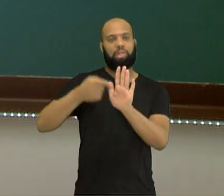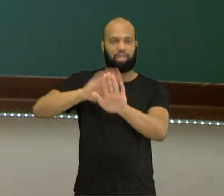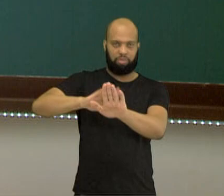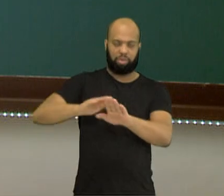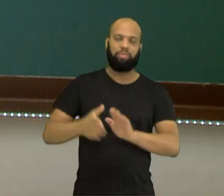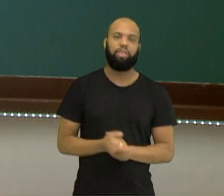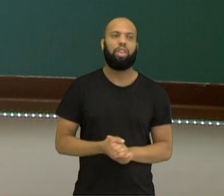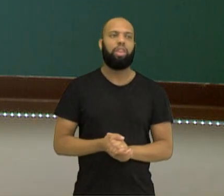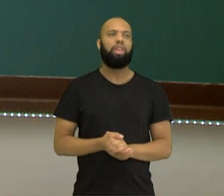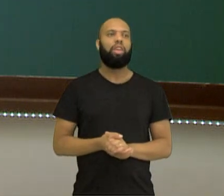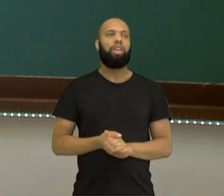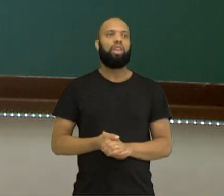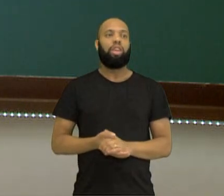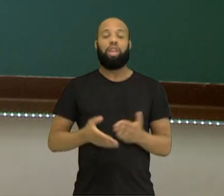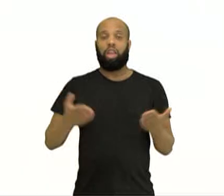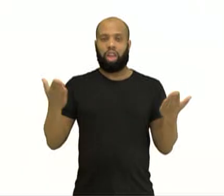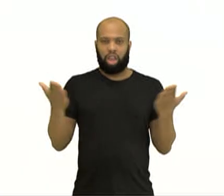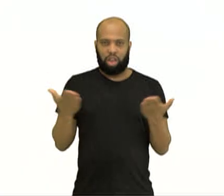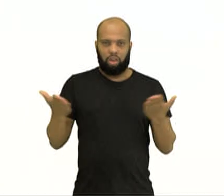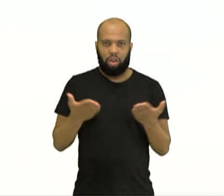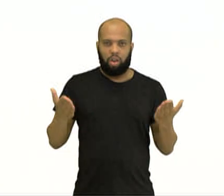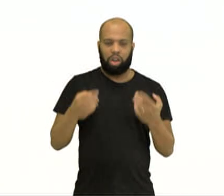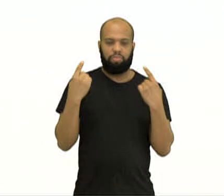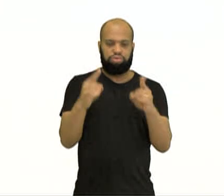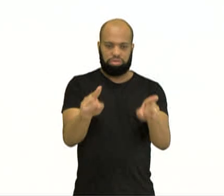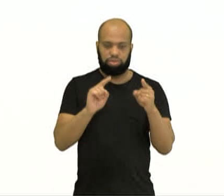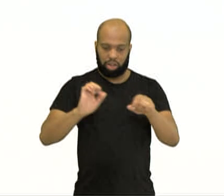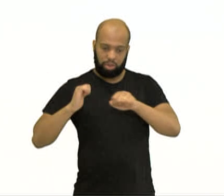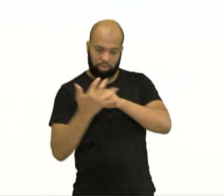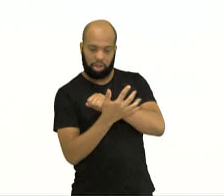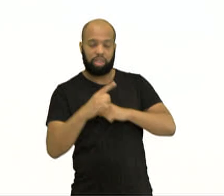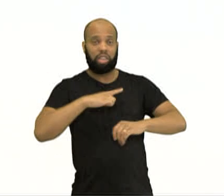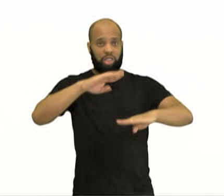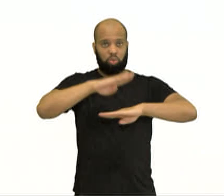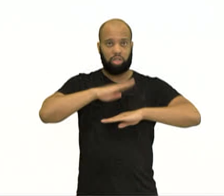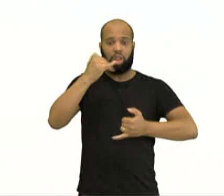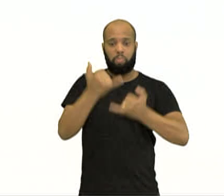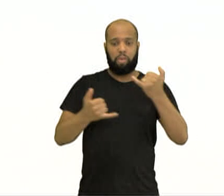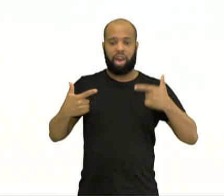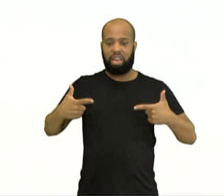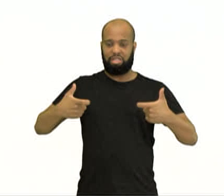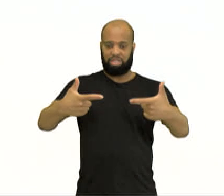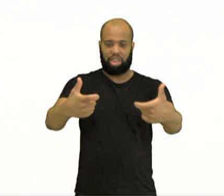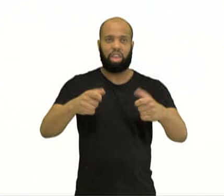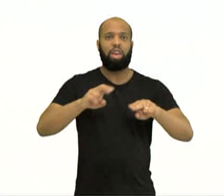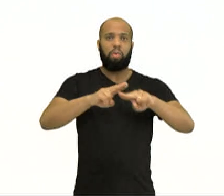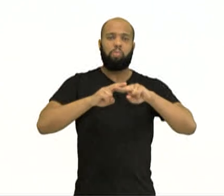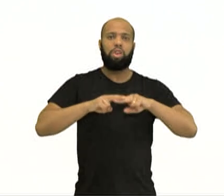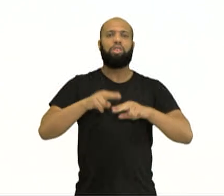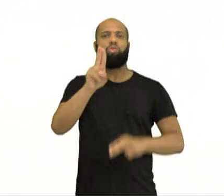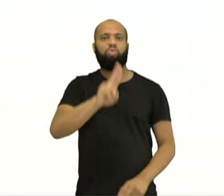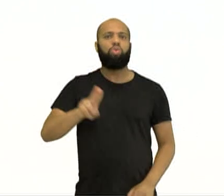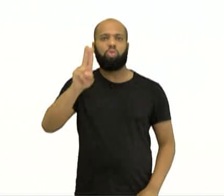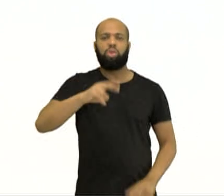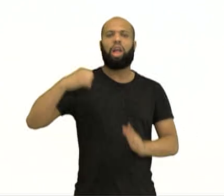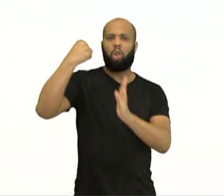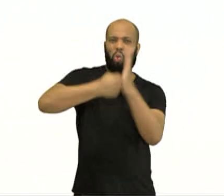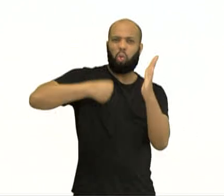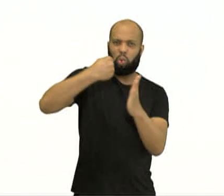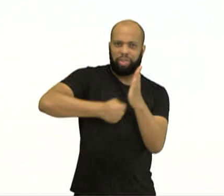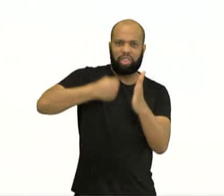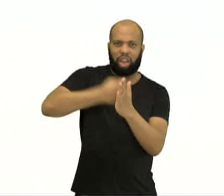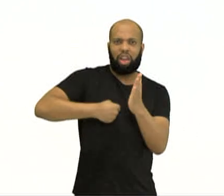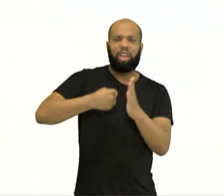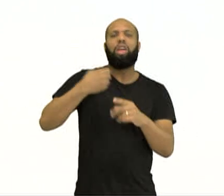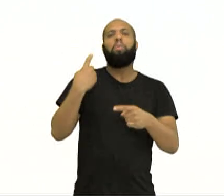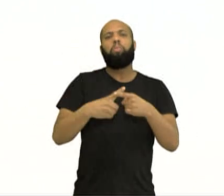Por exemplo, neste momento de combate à pandemia, situação similar de uma guerra. Daí o uso de combate, perceberam? O